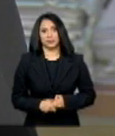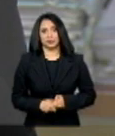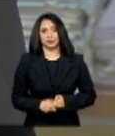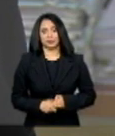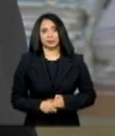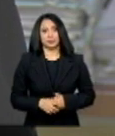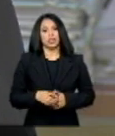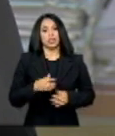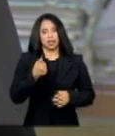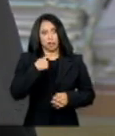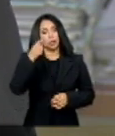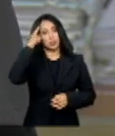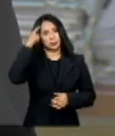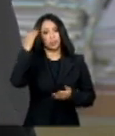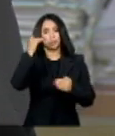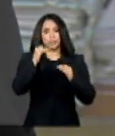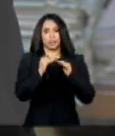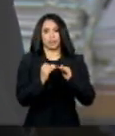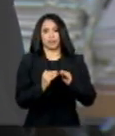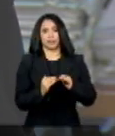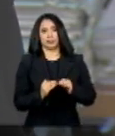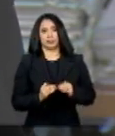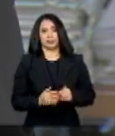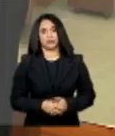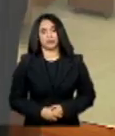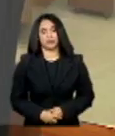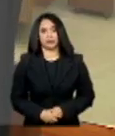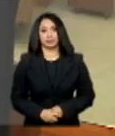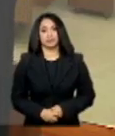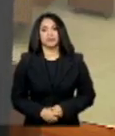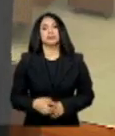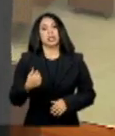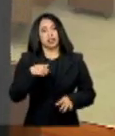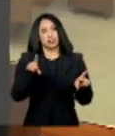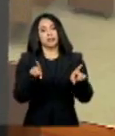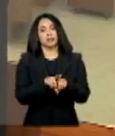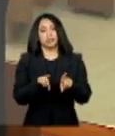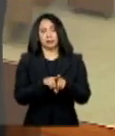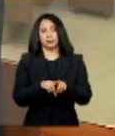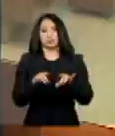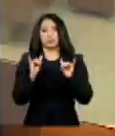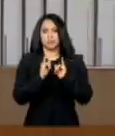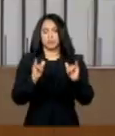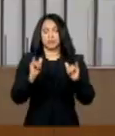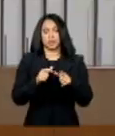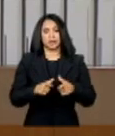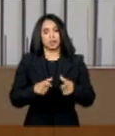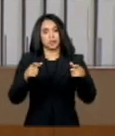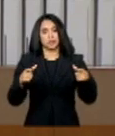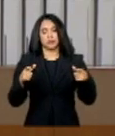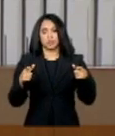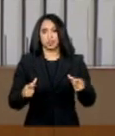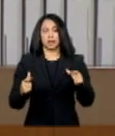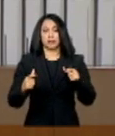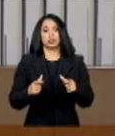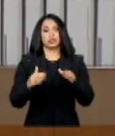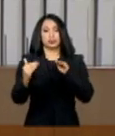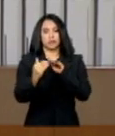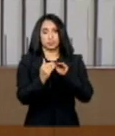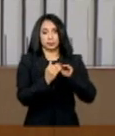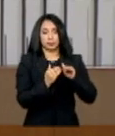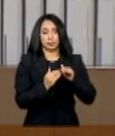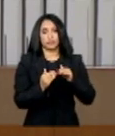para acompanhar o eminente relator eu também a componente relatório problema que por maioria foi julgada procedente a ação